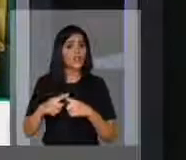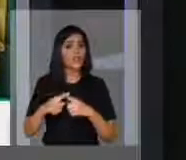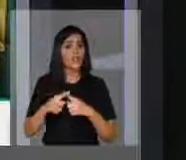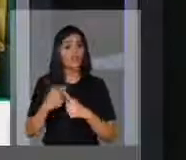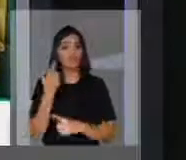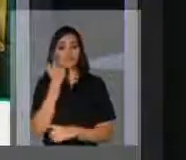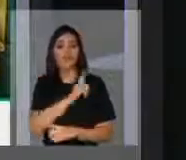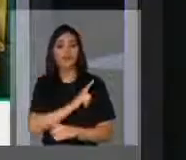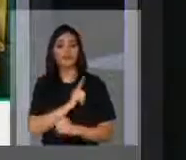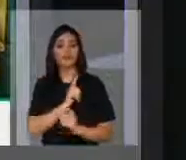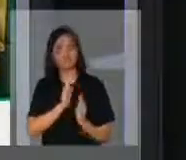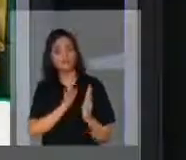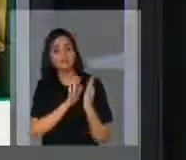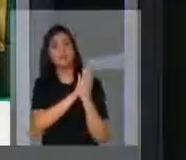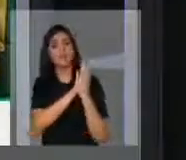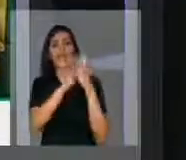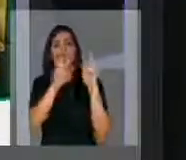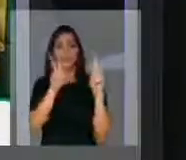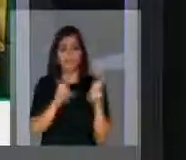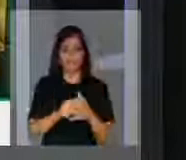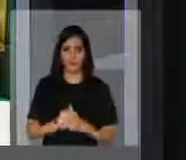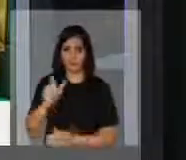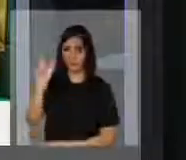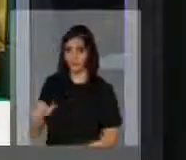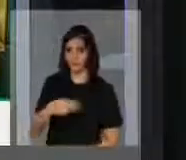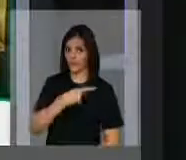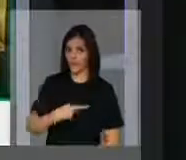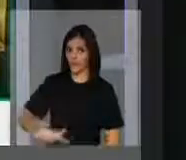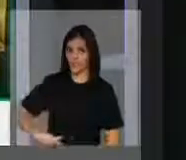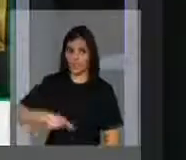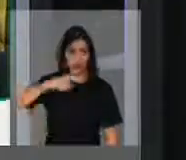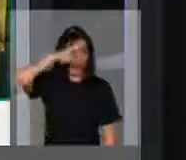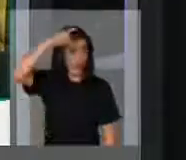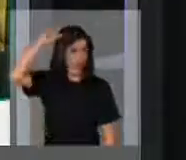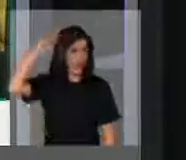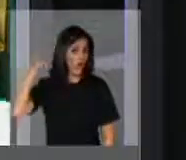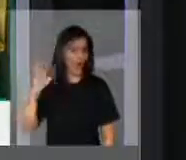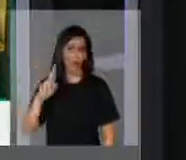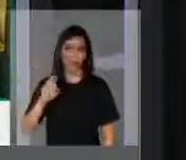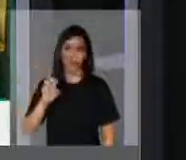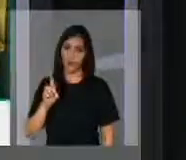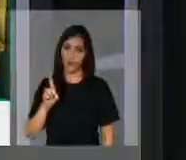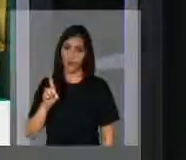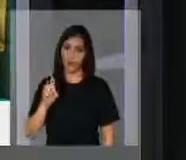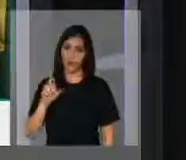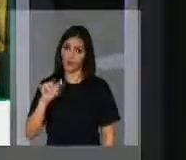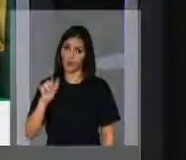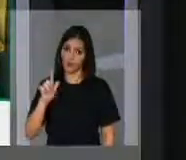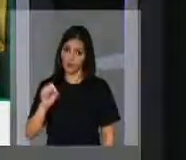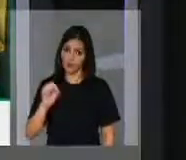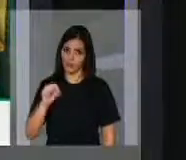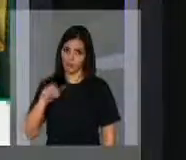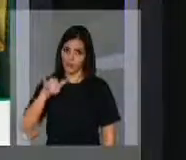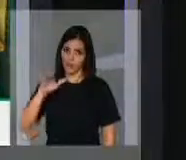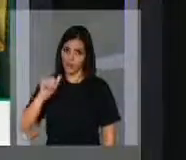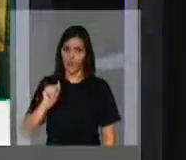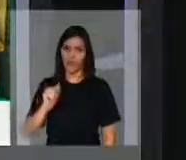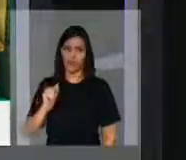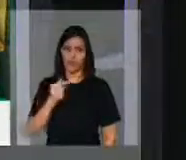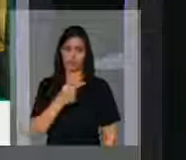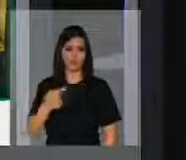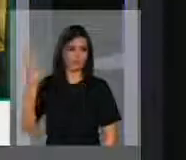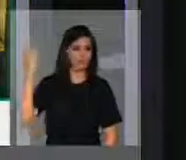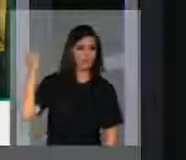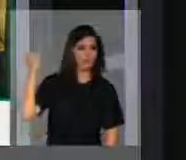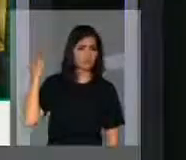presidente Rodrigo Maia, de forma muito acertada, fez há um tempo atrás a Semana da Segurança Pública,